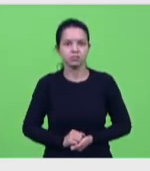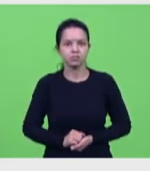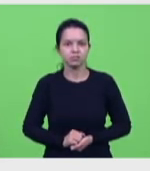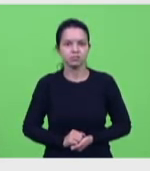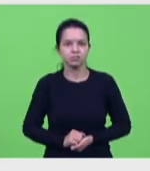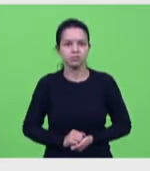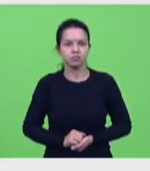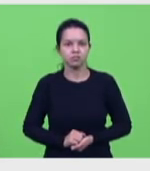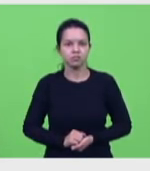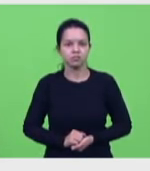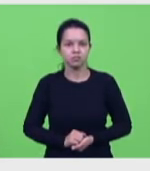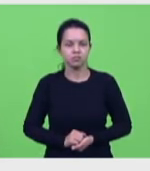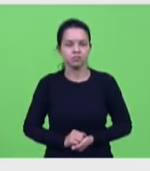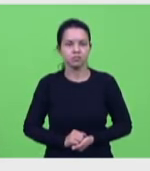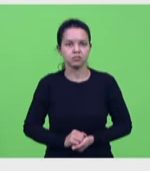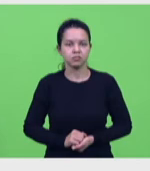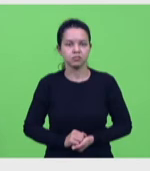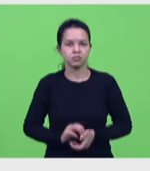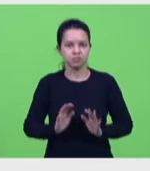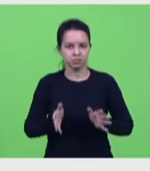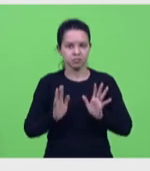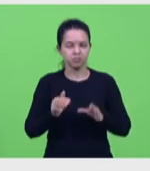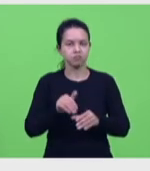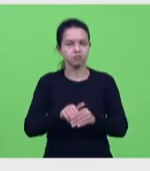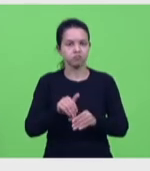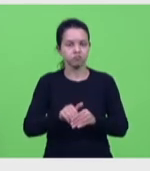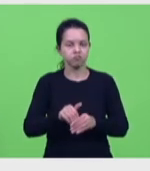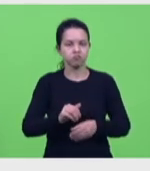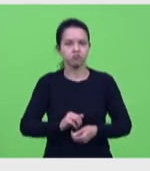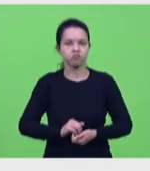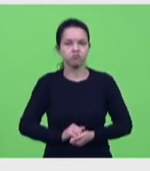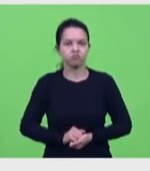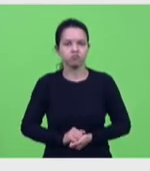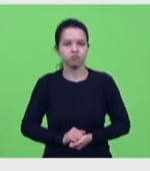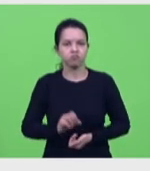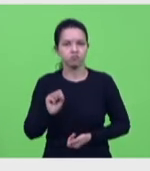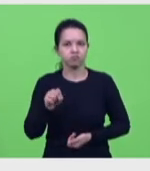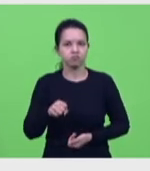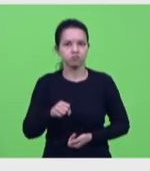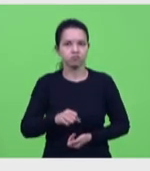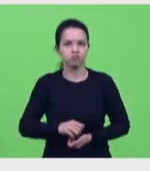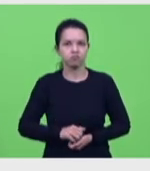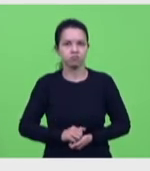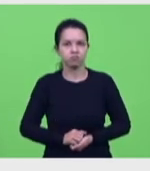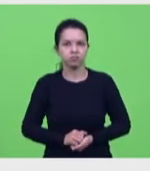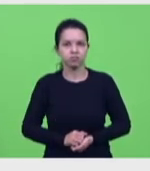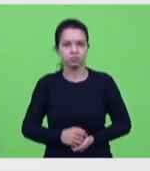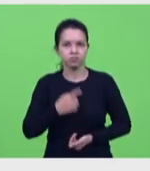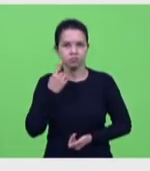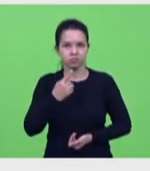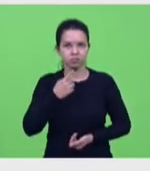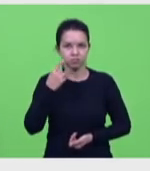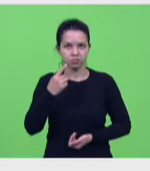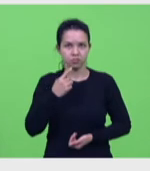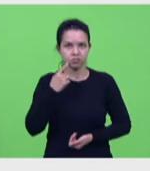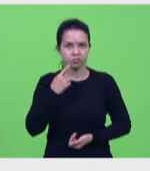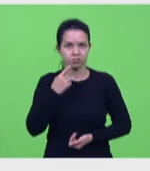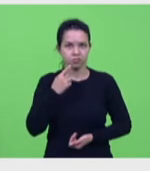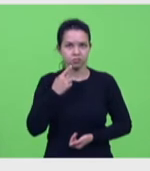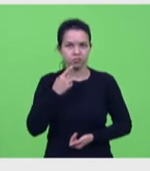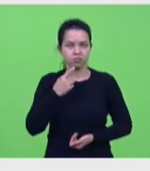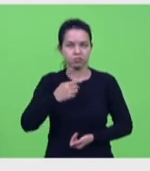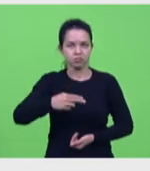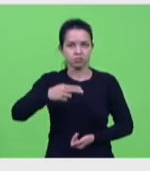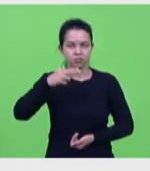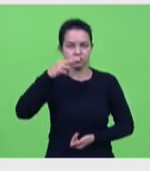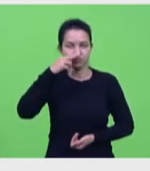Já dei meu voto, deputado presidente Mauro. Maciço Sopelsa vota sim. Como vota deputado Nazareno Martins?